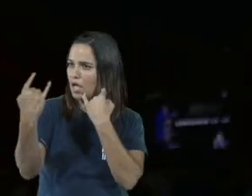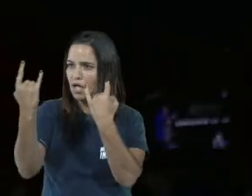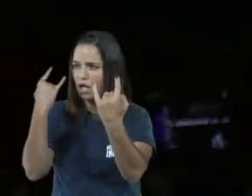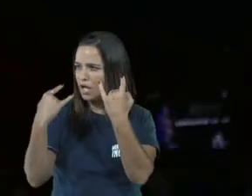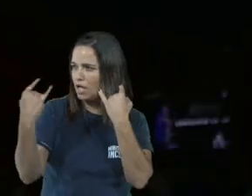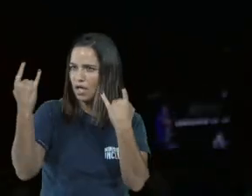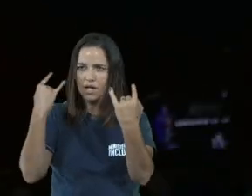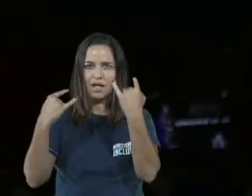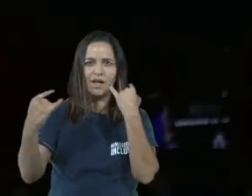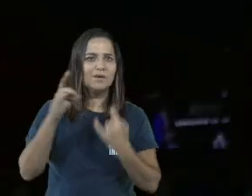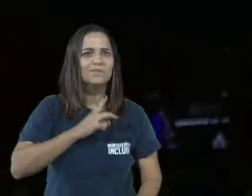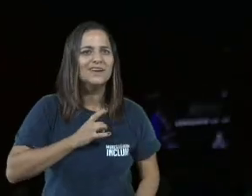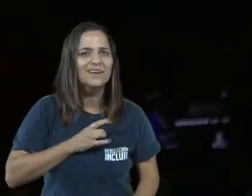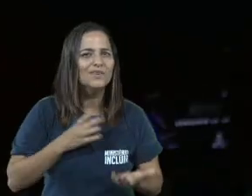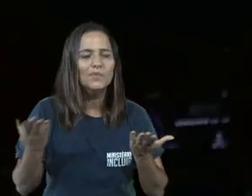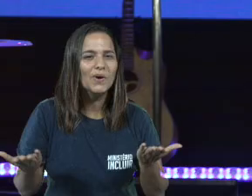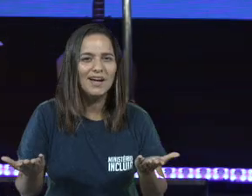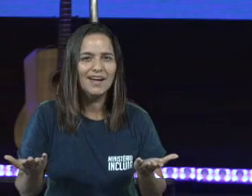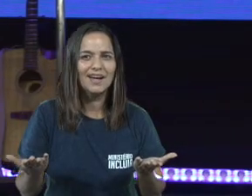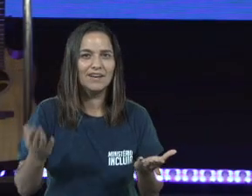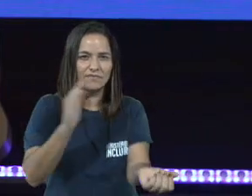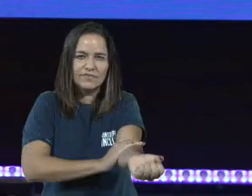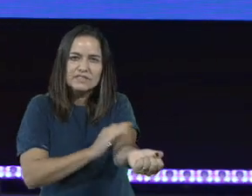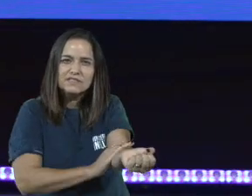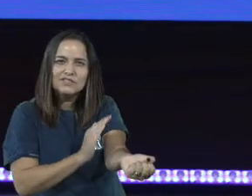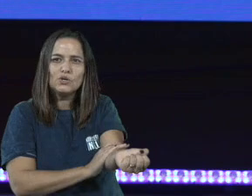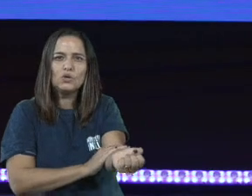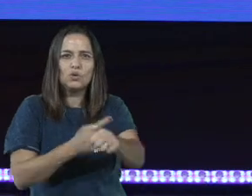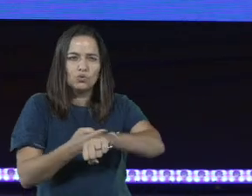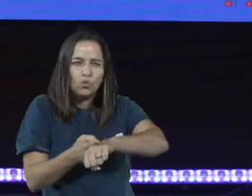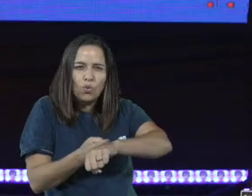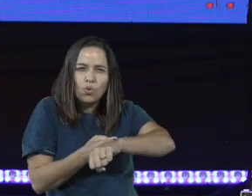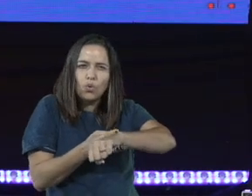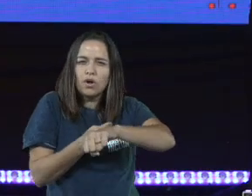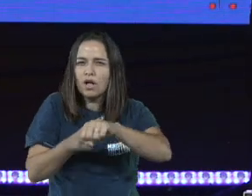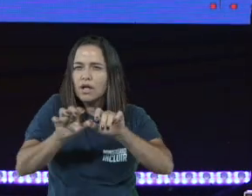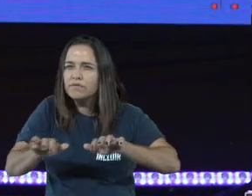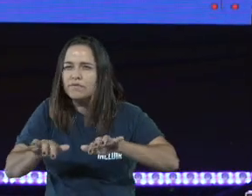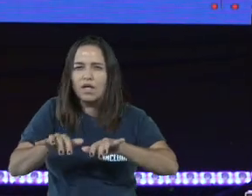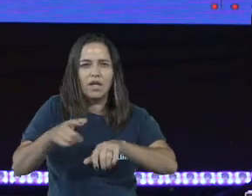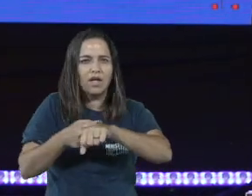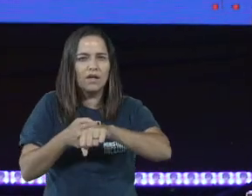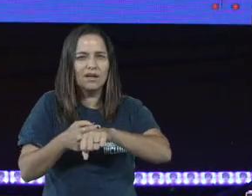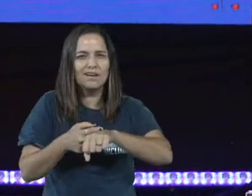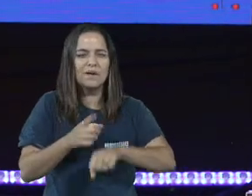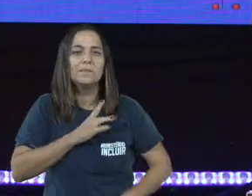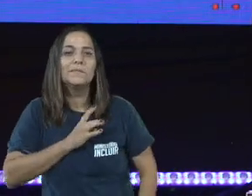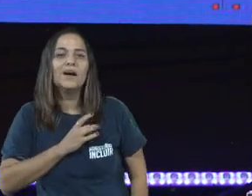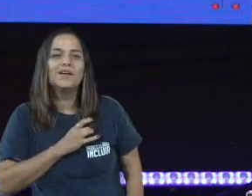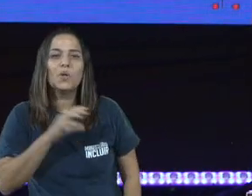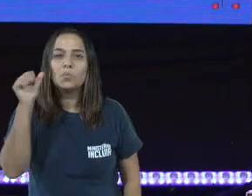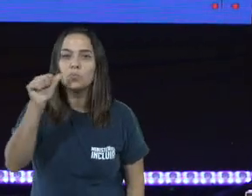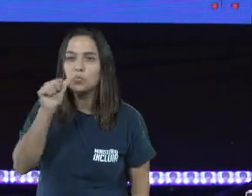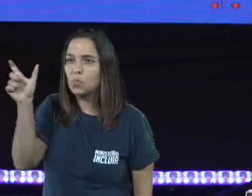uma maldição na sua vida que te mandou até hoje é um visto pornografia que que você é medroso tá hoje é uma mulher que tá tentando e você não tá